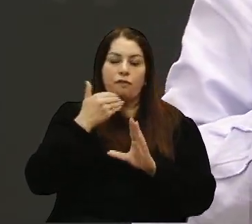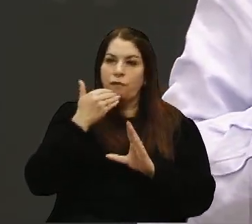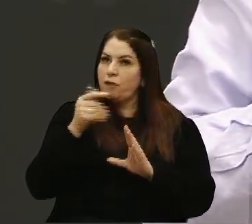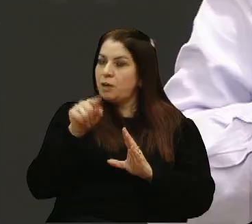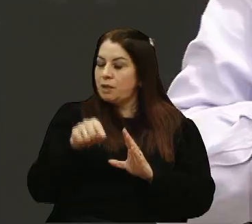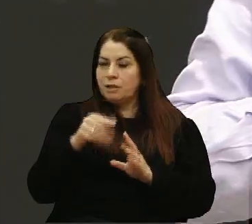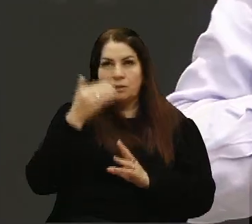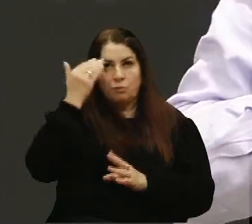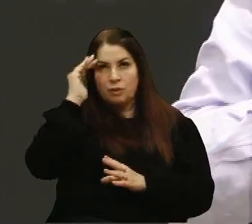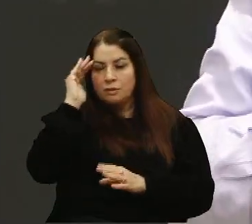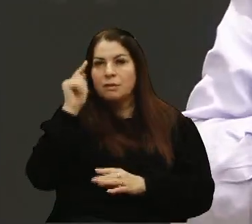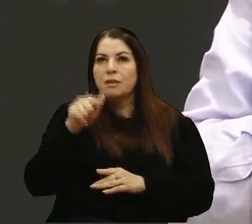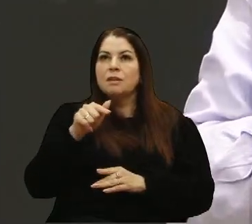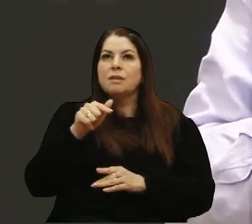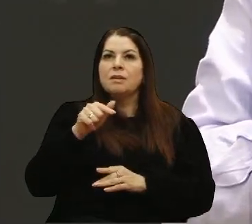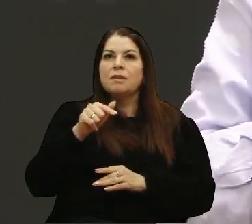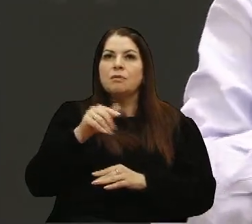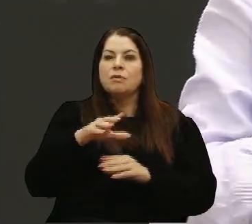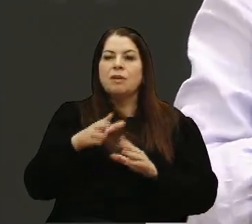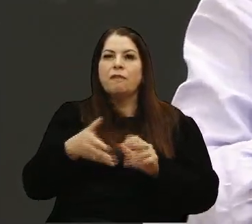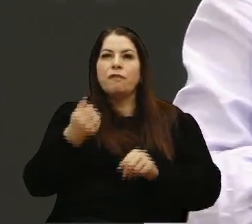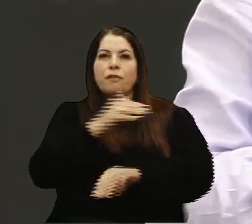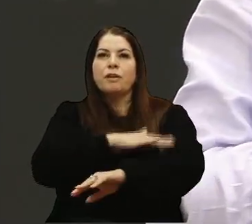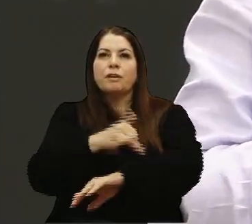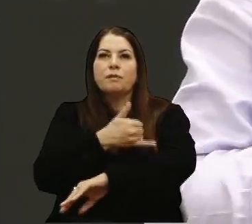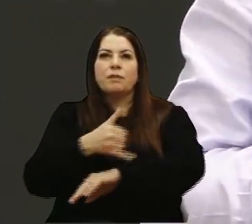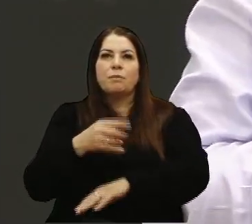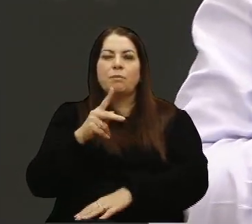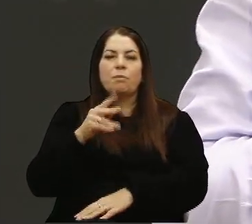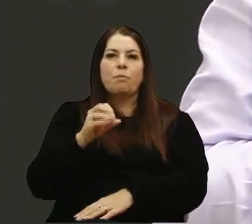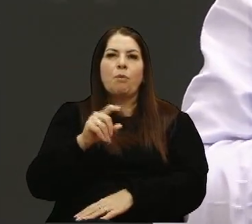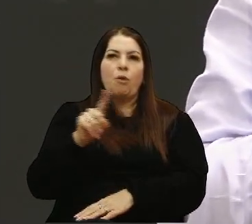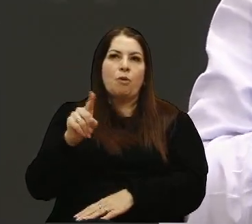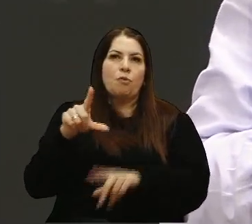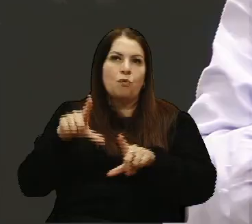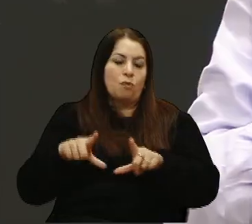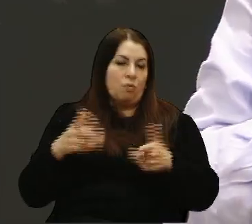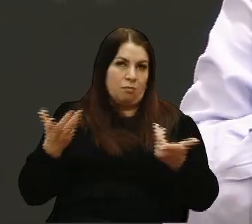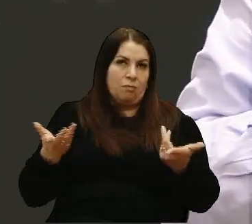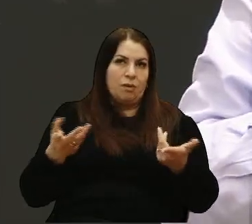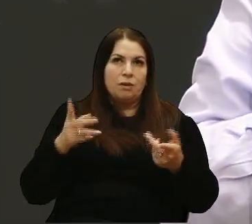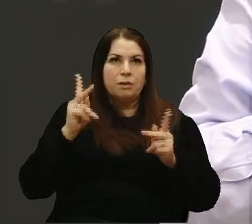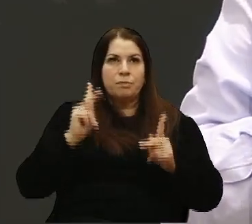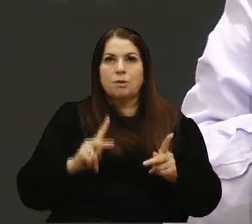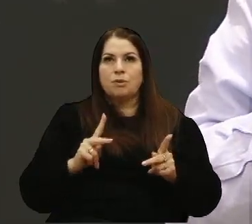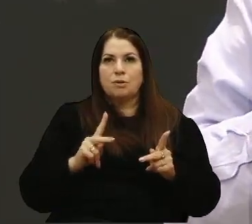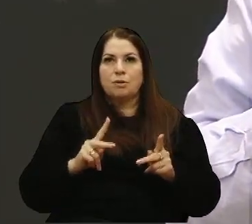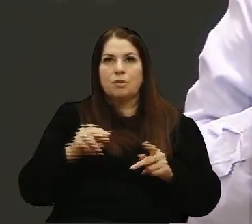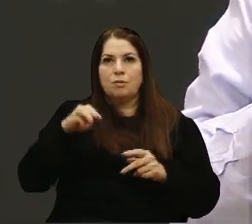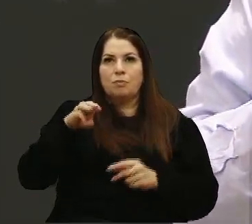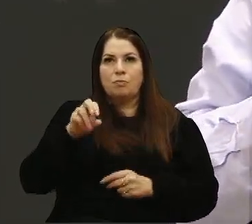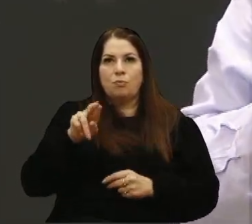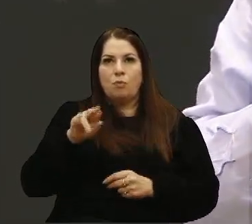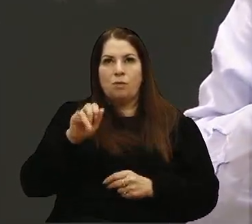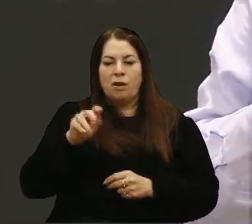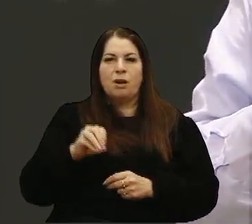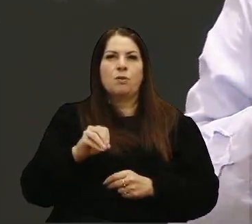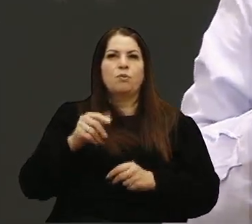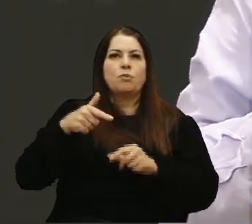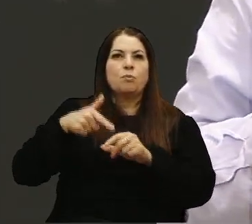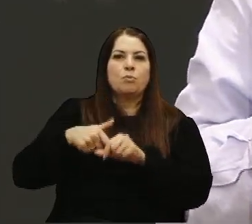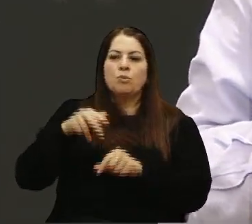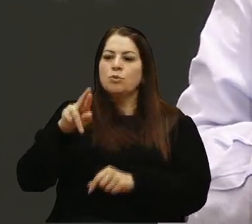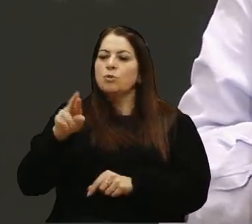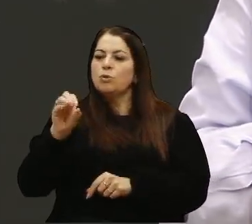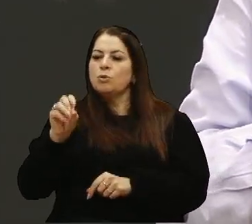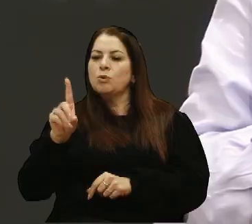por entender que, como vai ser arrancado o asfalto, haveria muito pó no local. As pessoas, presidente, no Murialdo, no posto